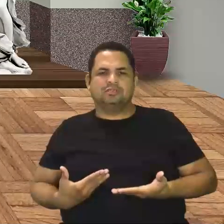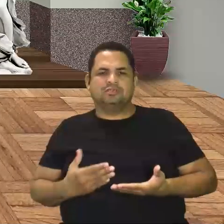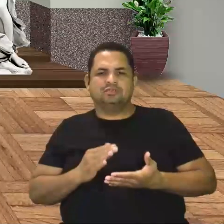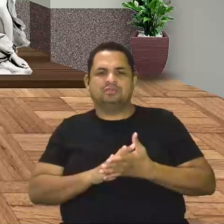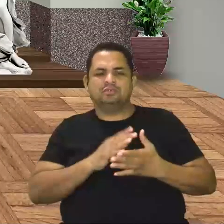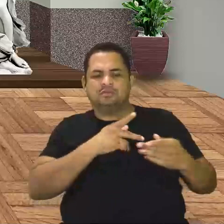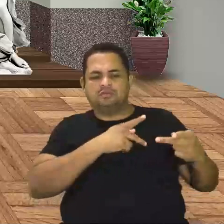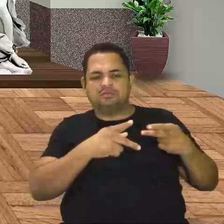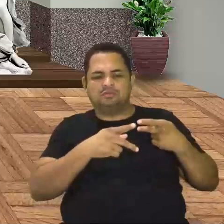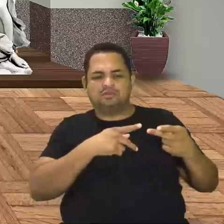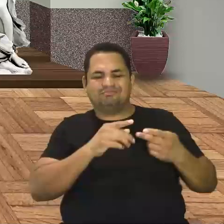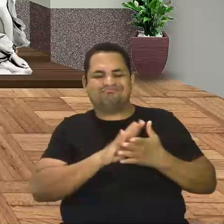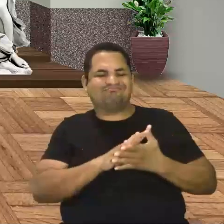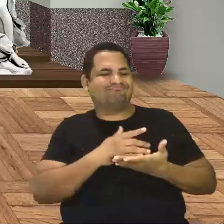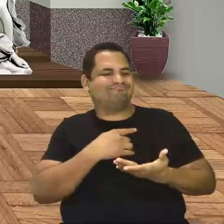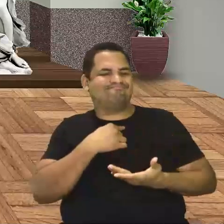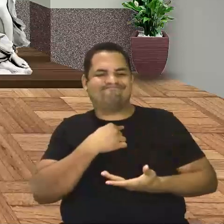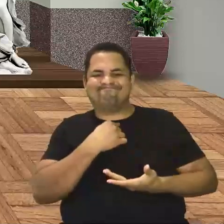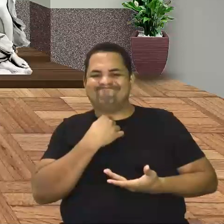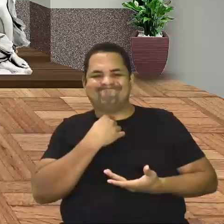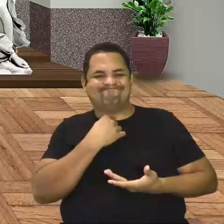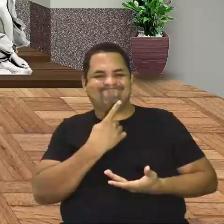os planos que não deram certo.